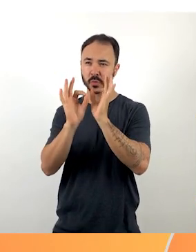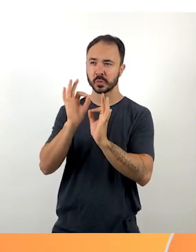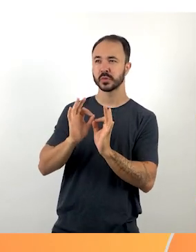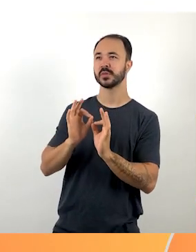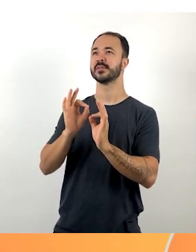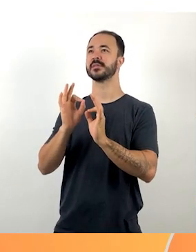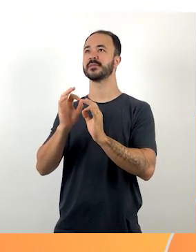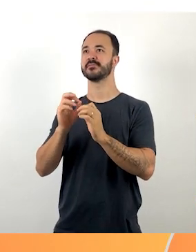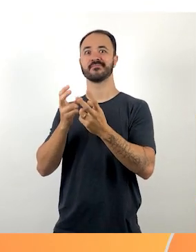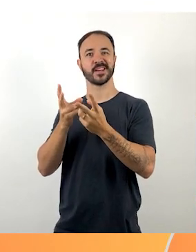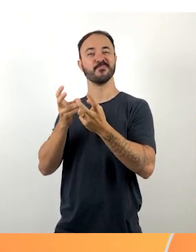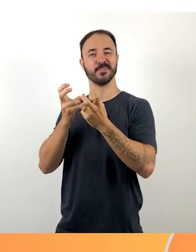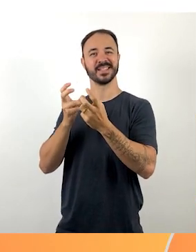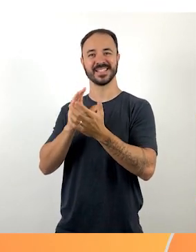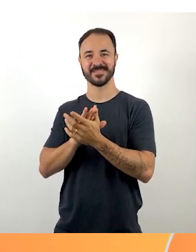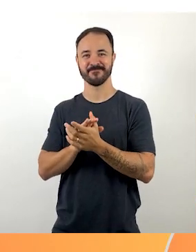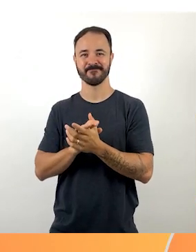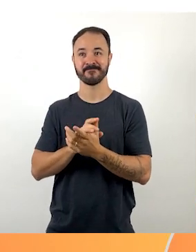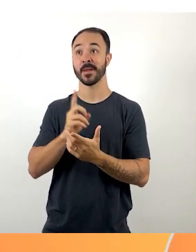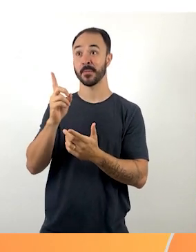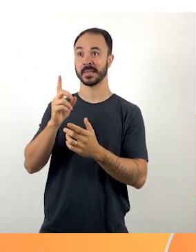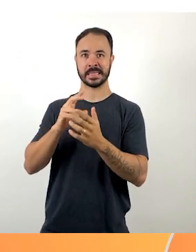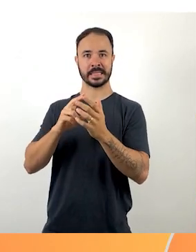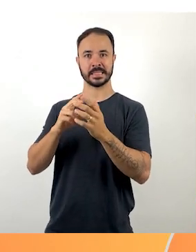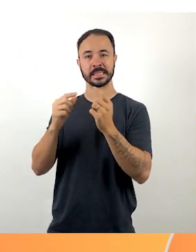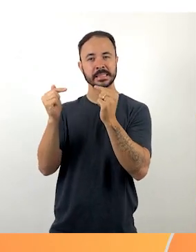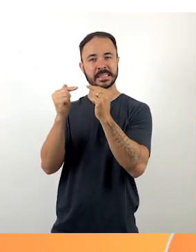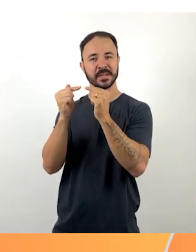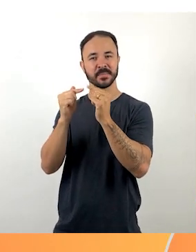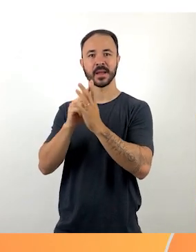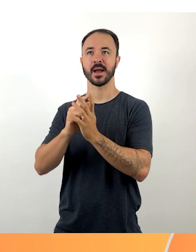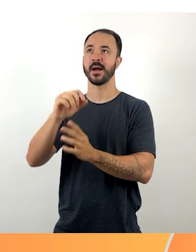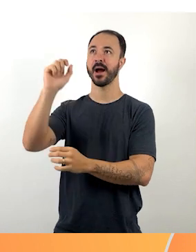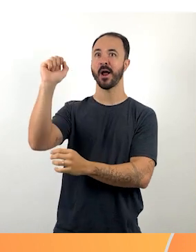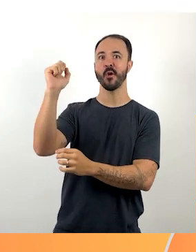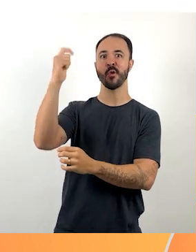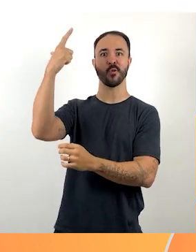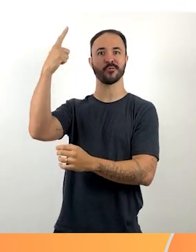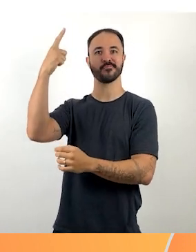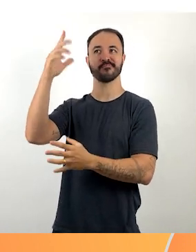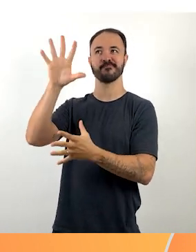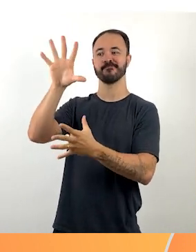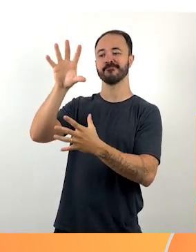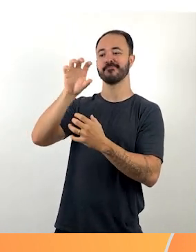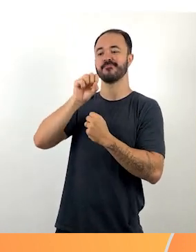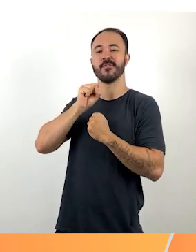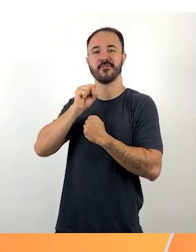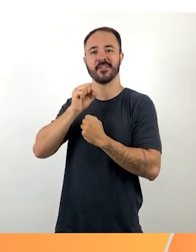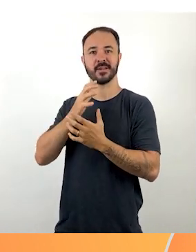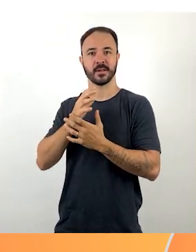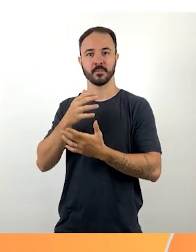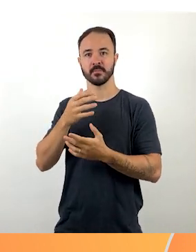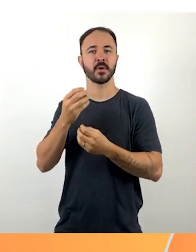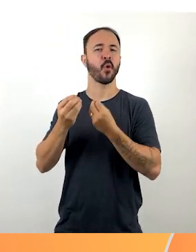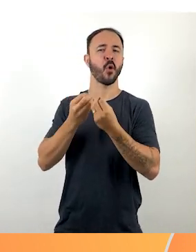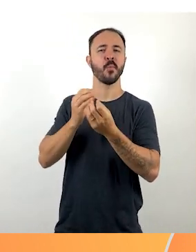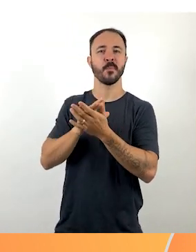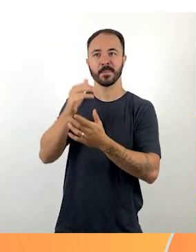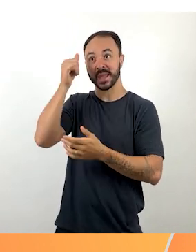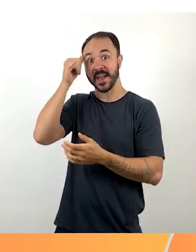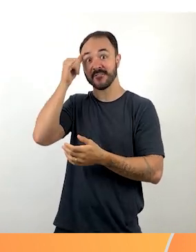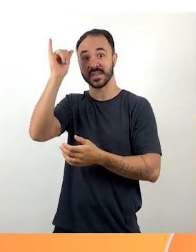cristalinos. Esses pontinhos cristalinos estão relacionados à reflexão da luz solar. Por quê? Para evitar a perda de água pela